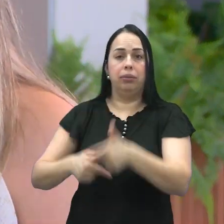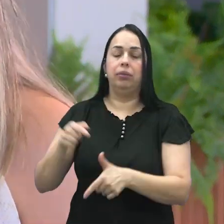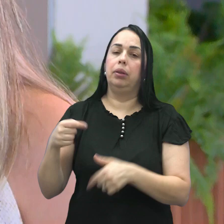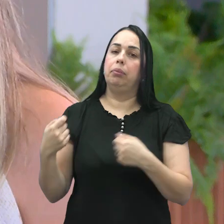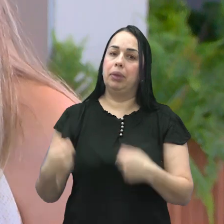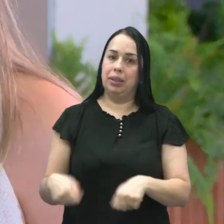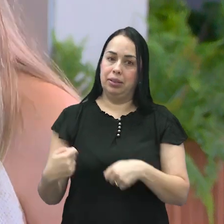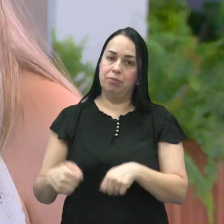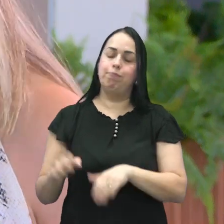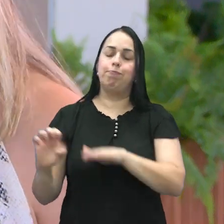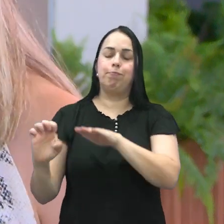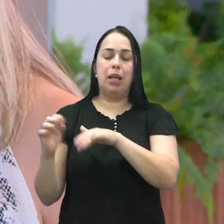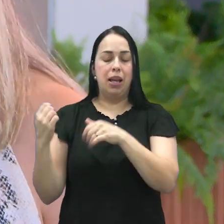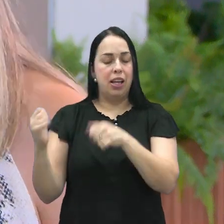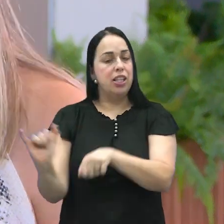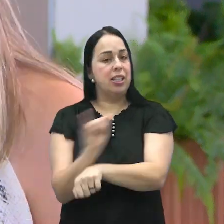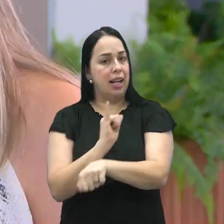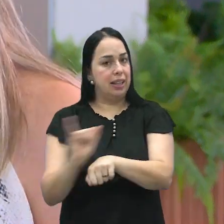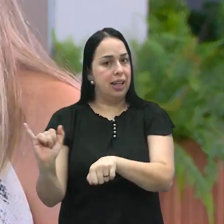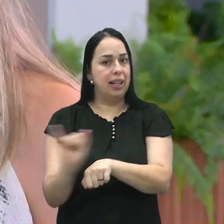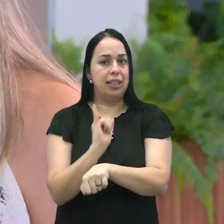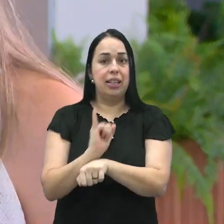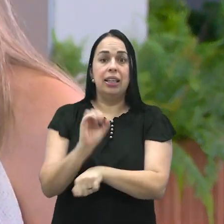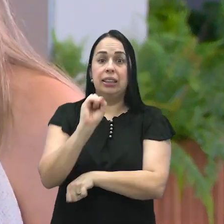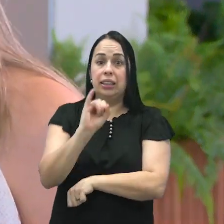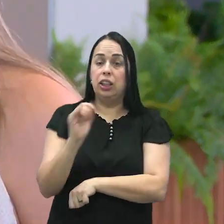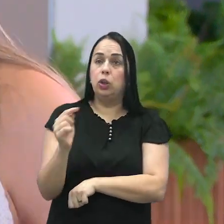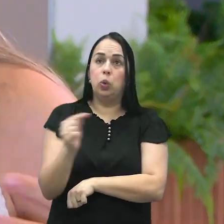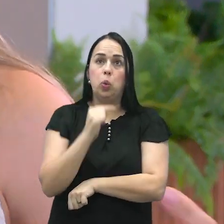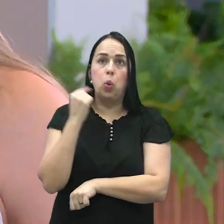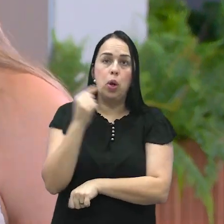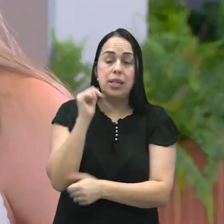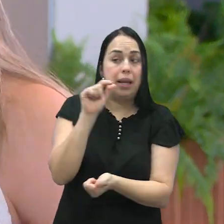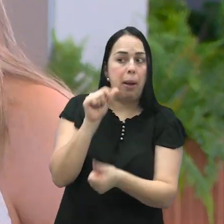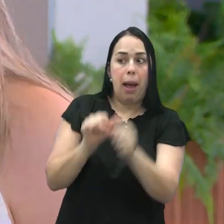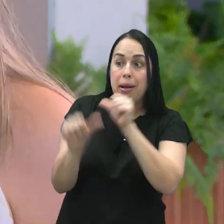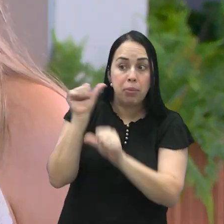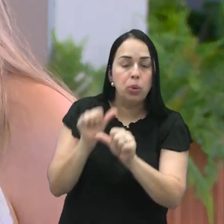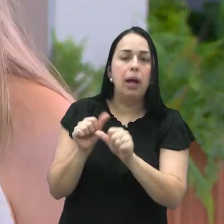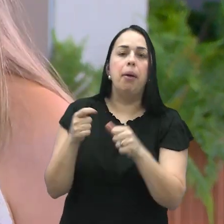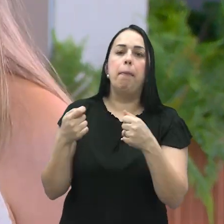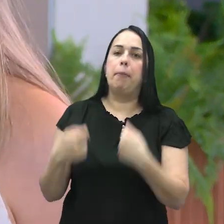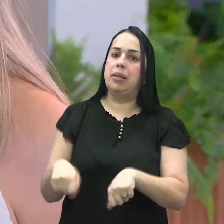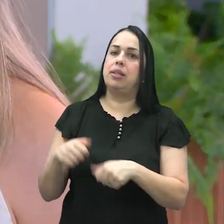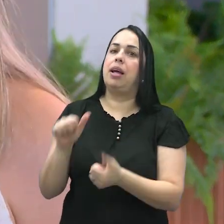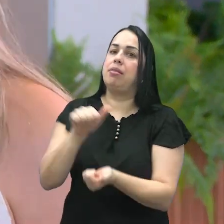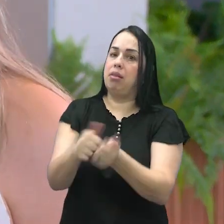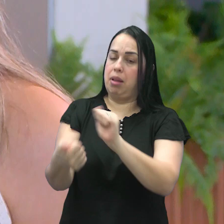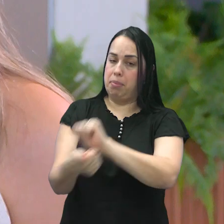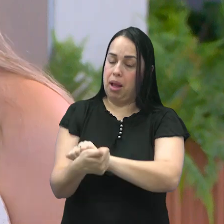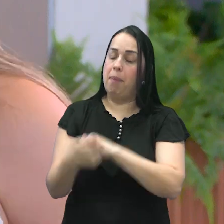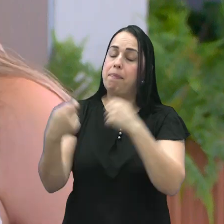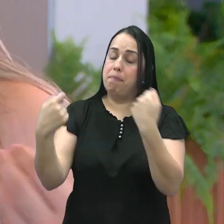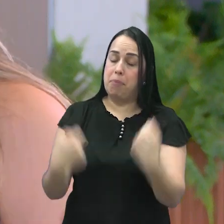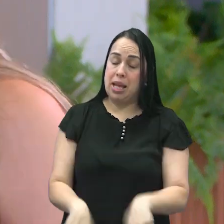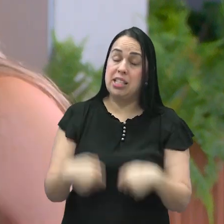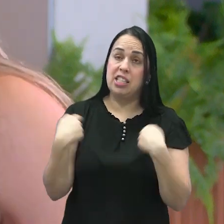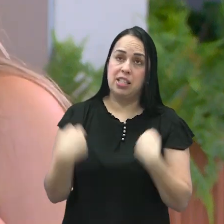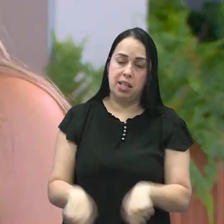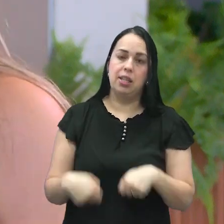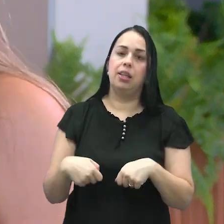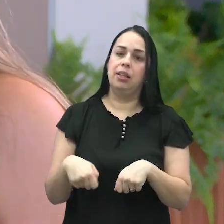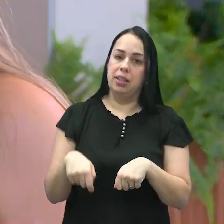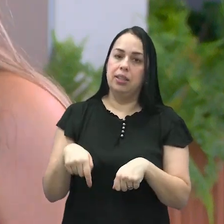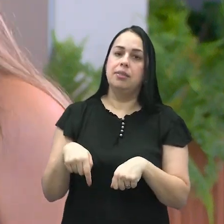trabalho extenuante, a empresa vai ter que tomar medidas, né? Se ela não conseguir fazer essas modificações ambientais, ela vai ter que